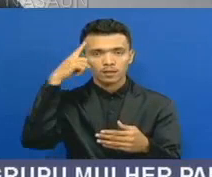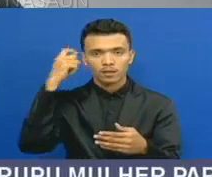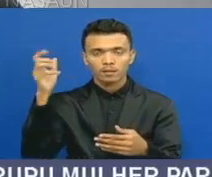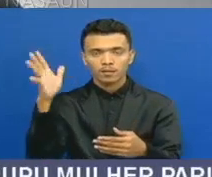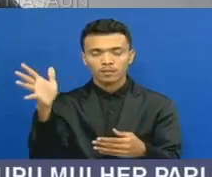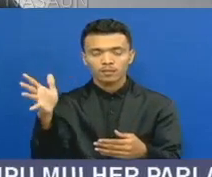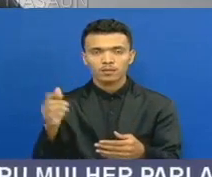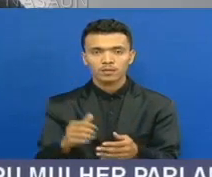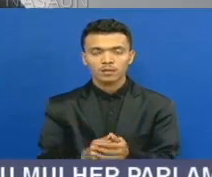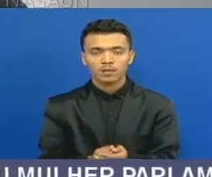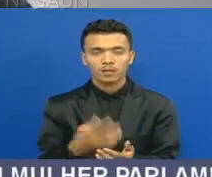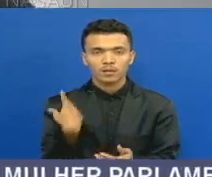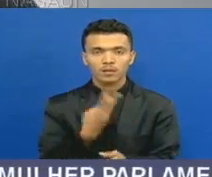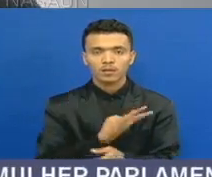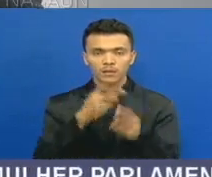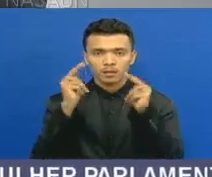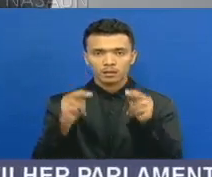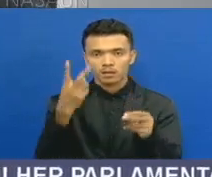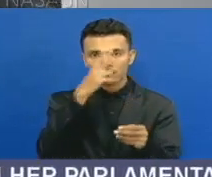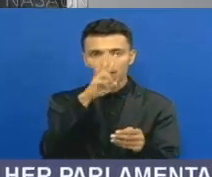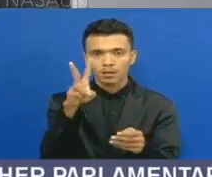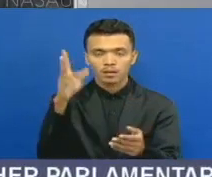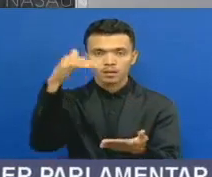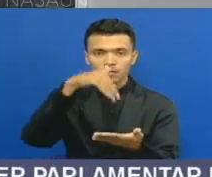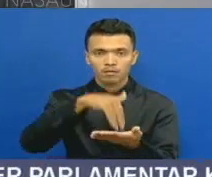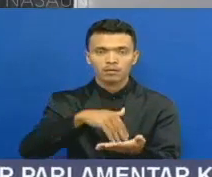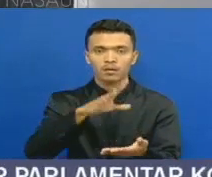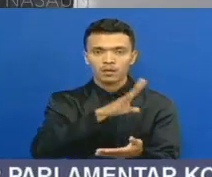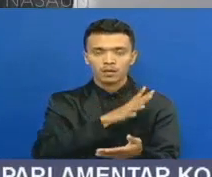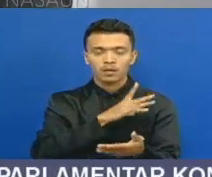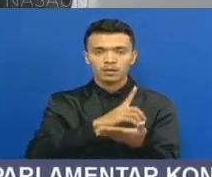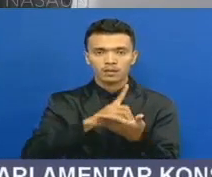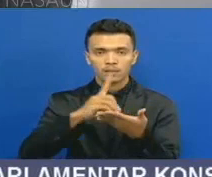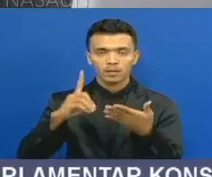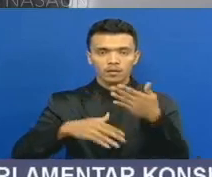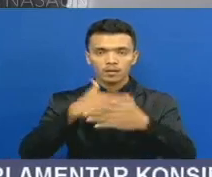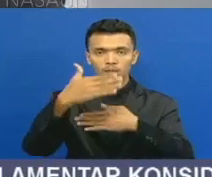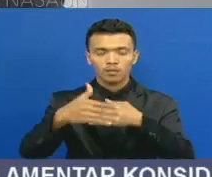3,50 centavos. Então ainda tem que arrefilar. Mas espera cada semana aí ainda vela.